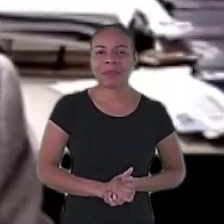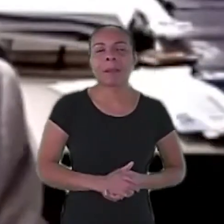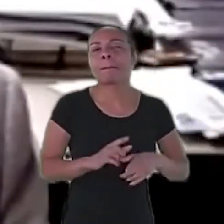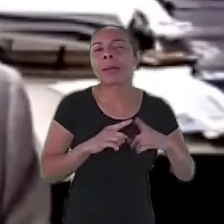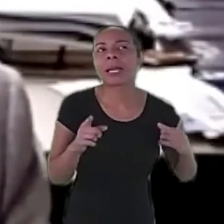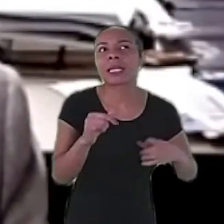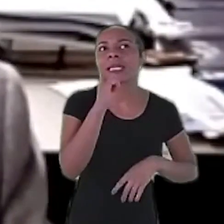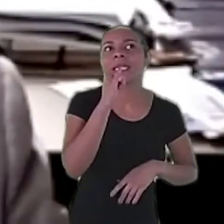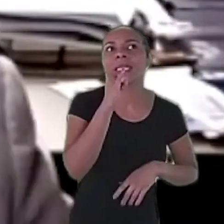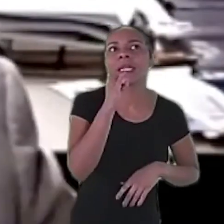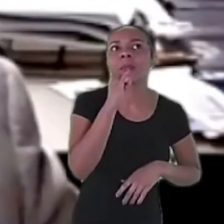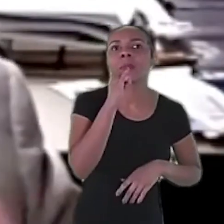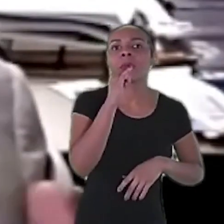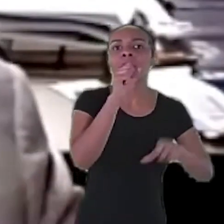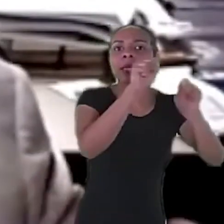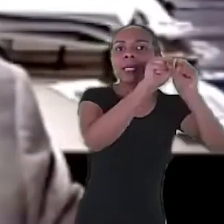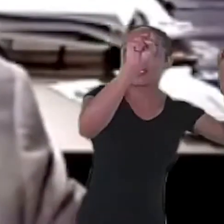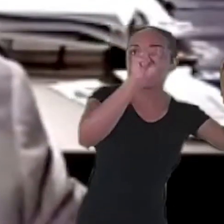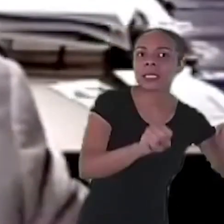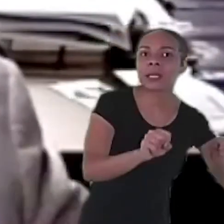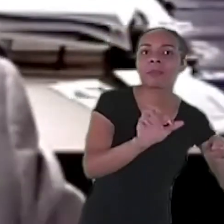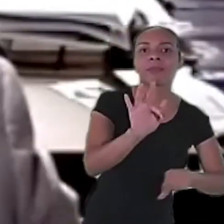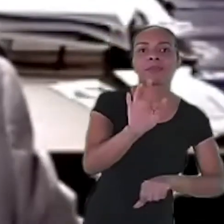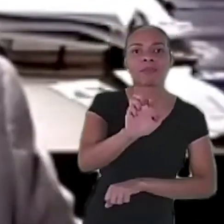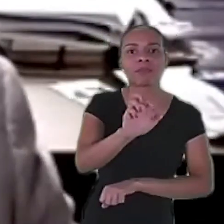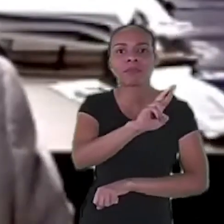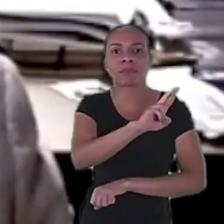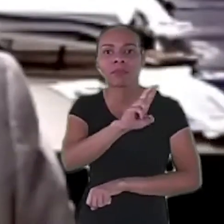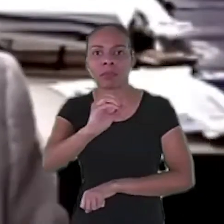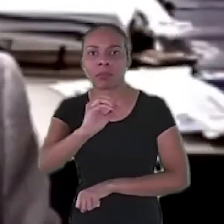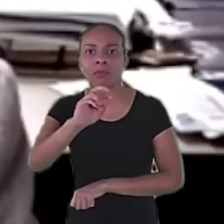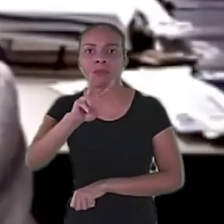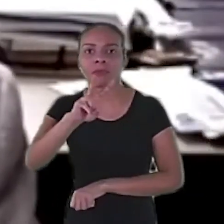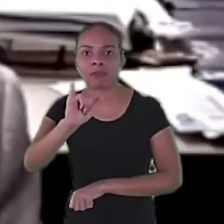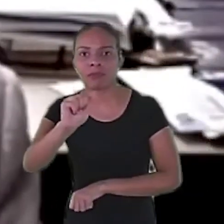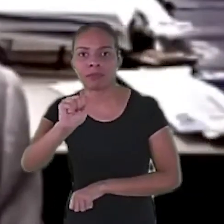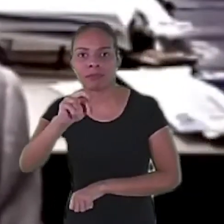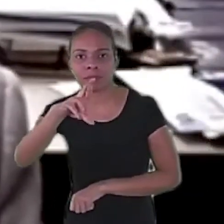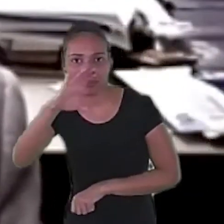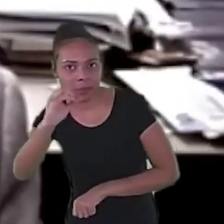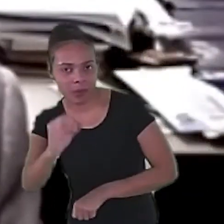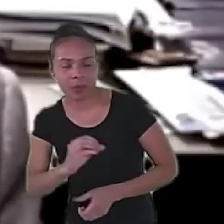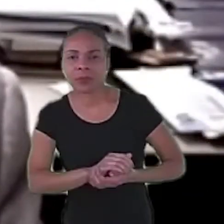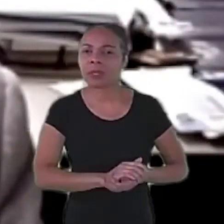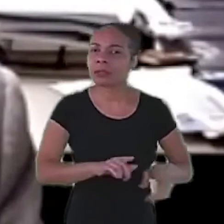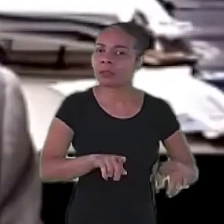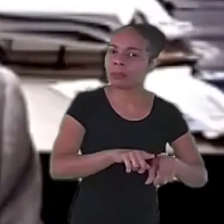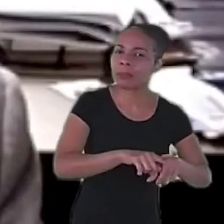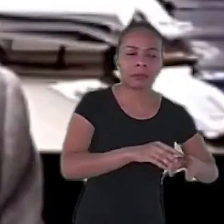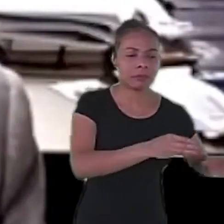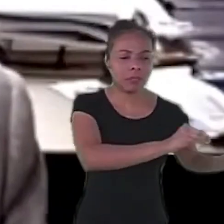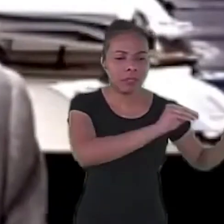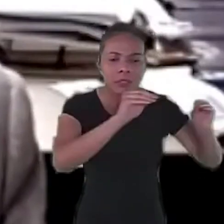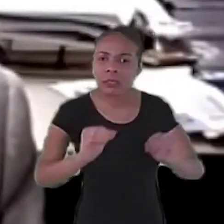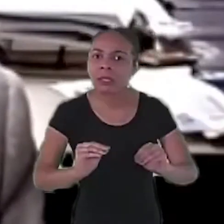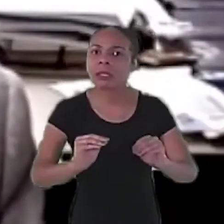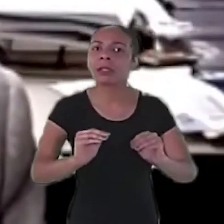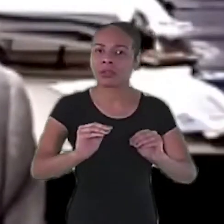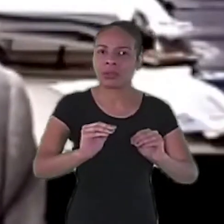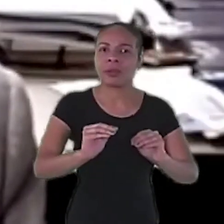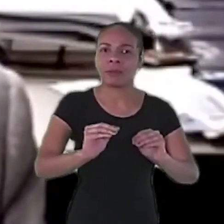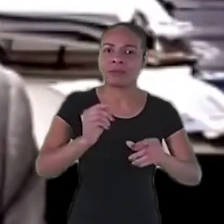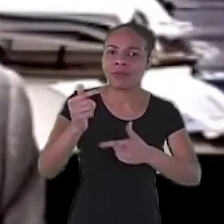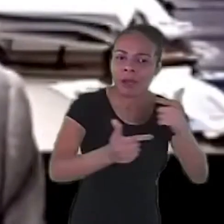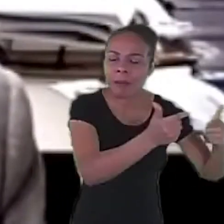chinês, moderníssimo, a urbanização chinesa, a transferência de atividade produtiva para o oeste da China, são